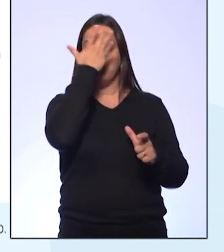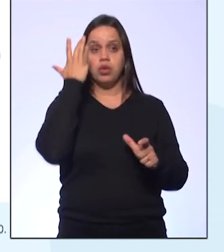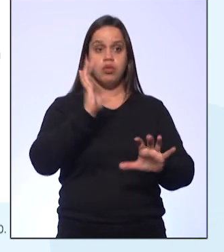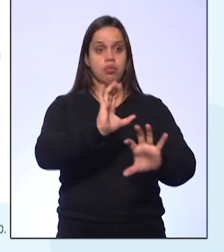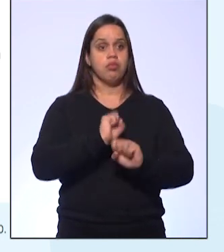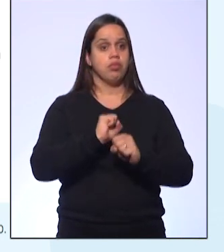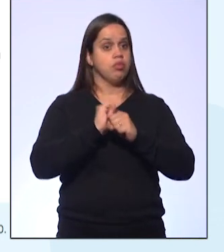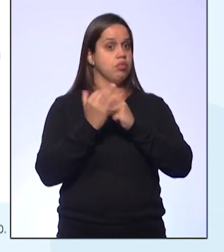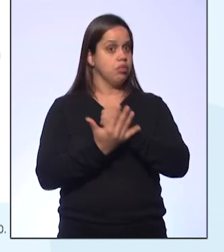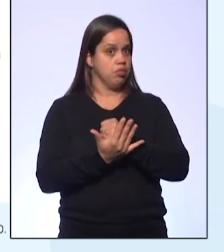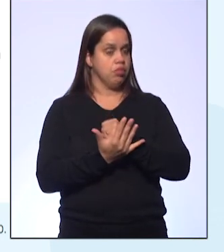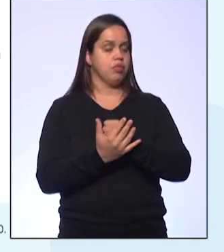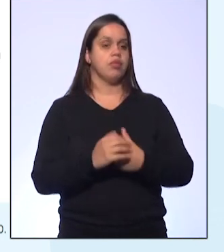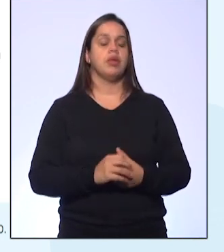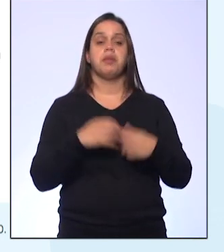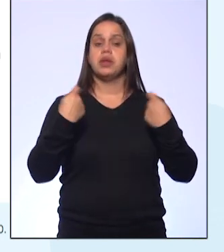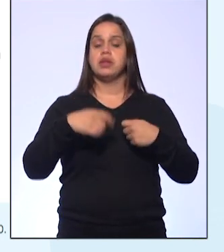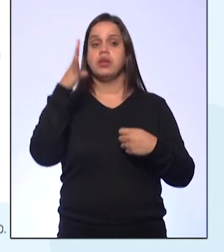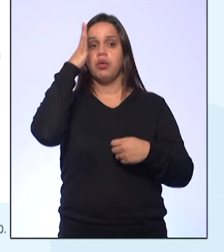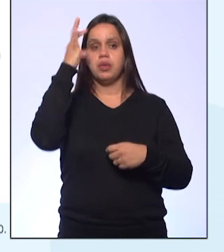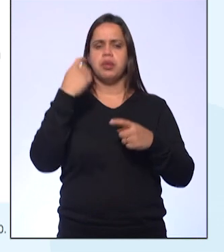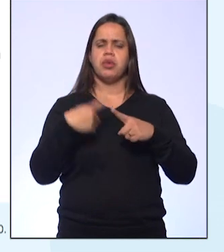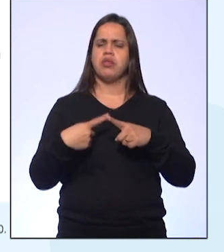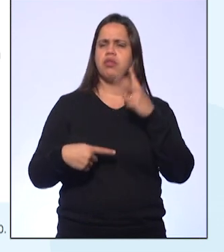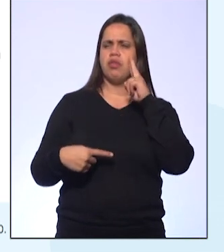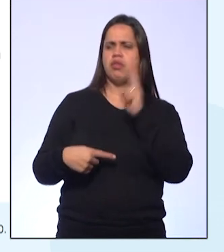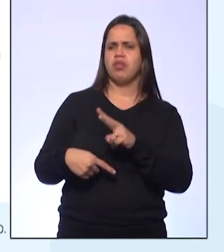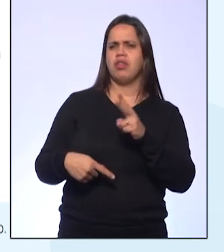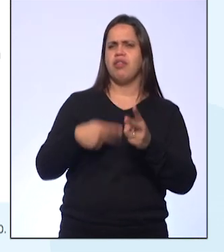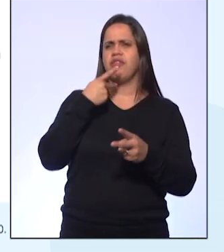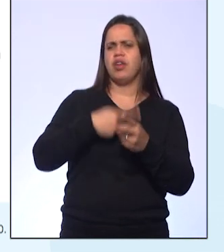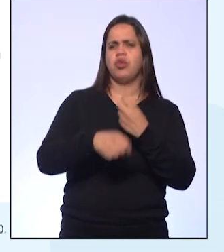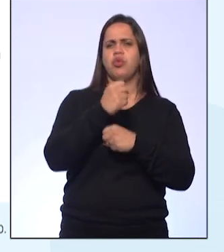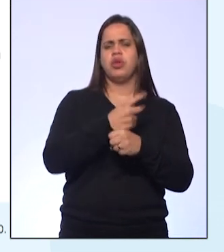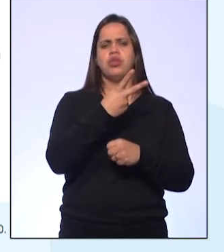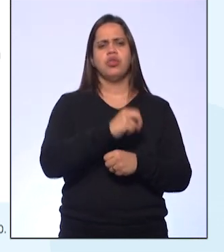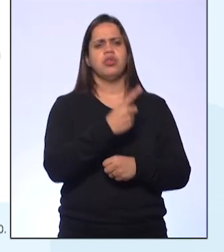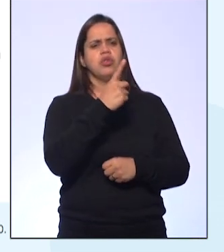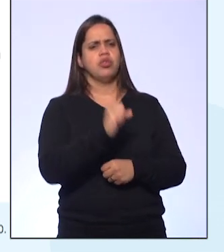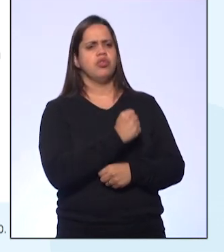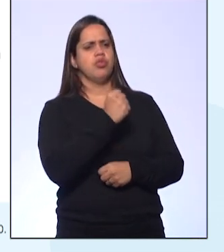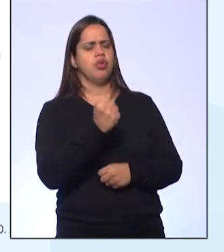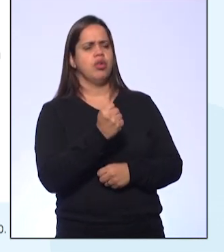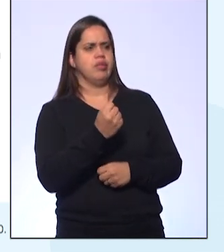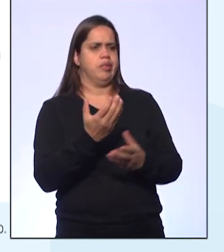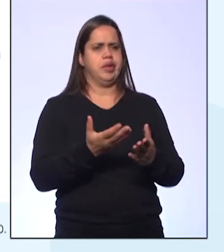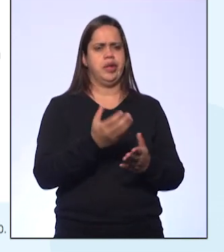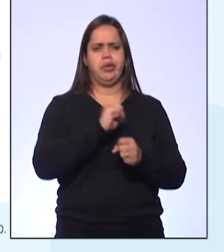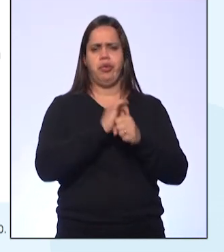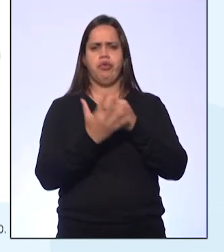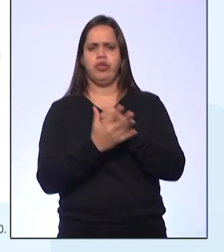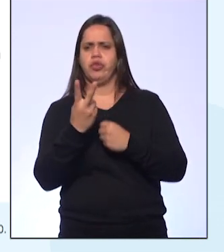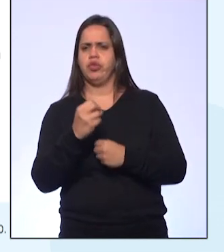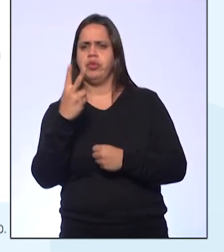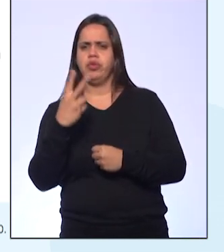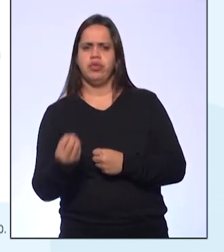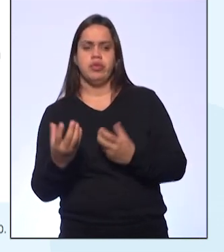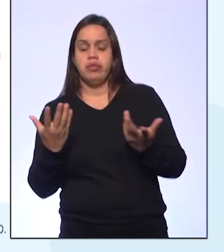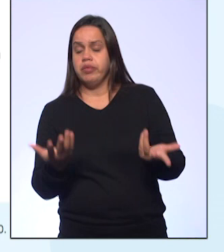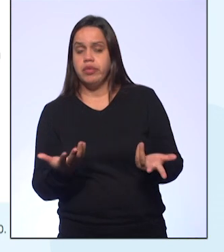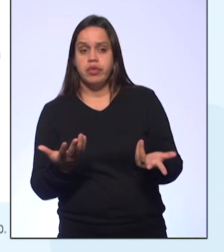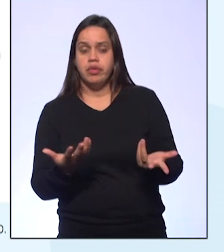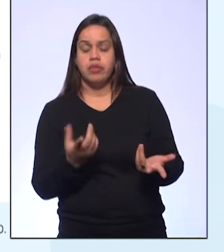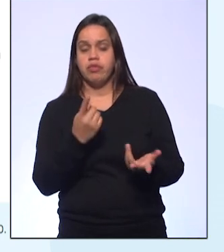do COVID. A gente precisa entender isso, senão o aluno fala, mas está falando 2018 e o COVID, né? Apareceu aqui no final